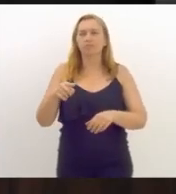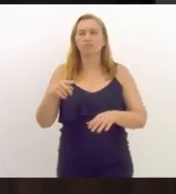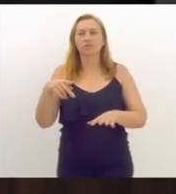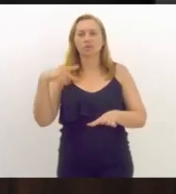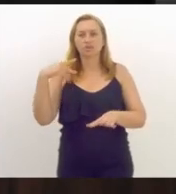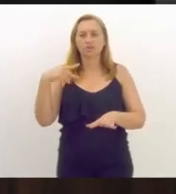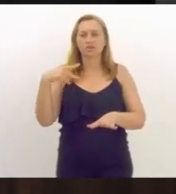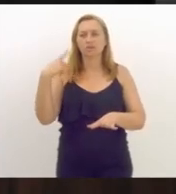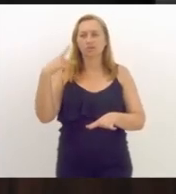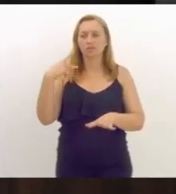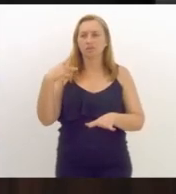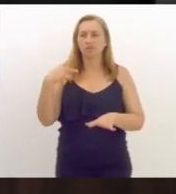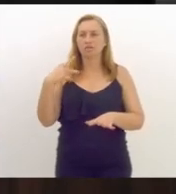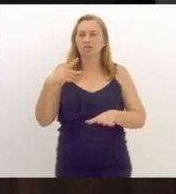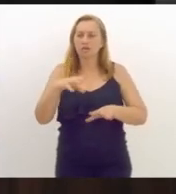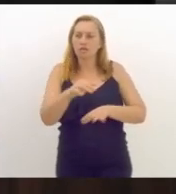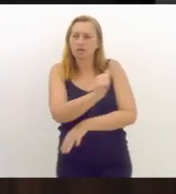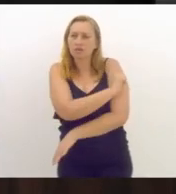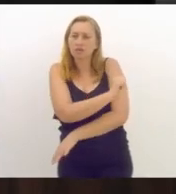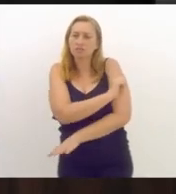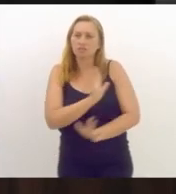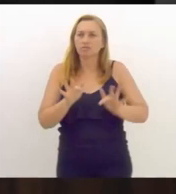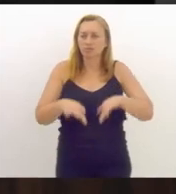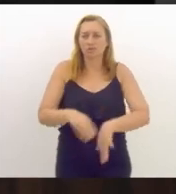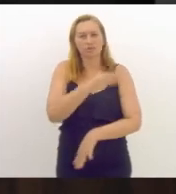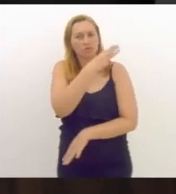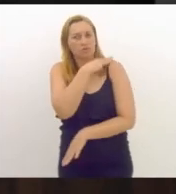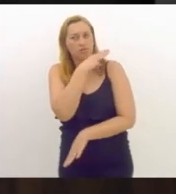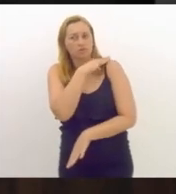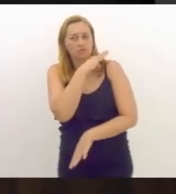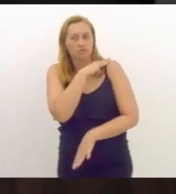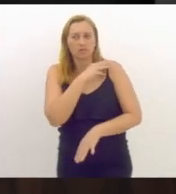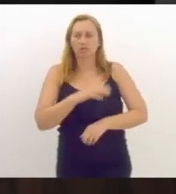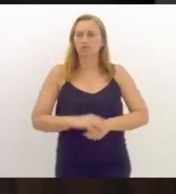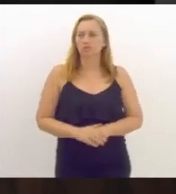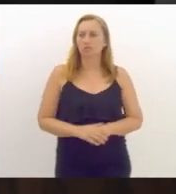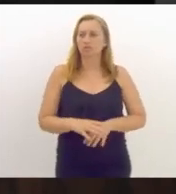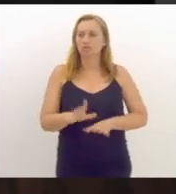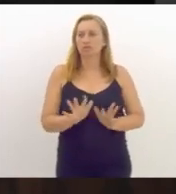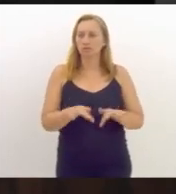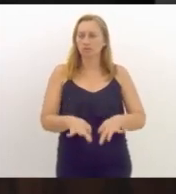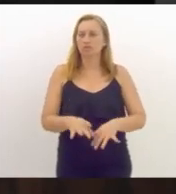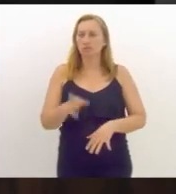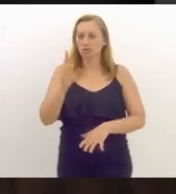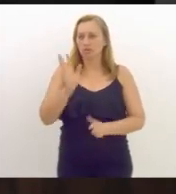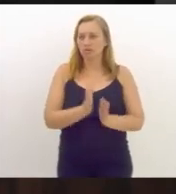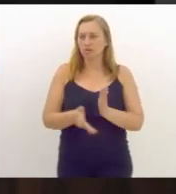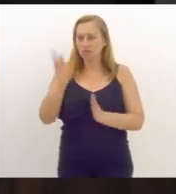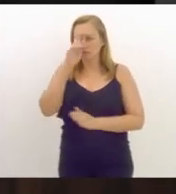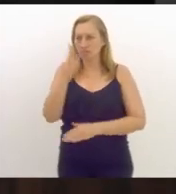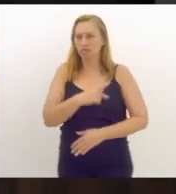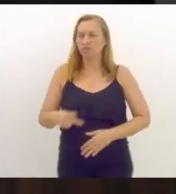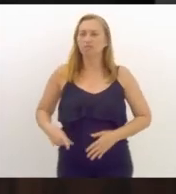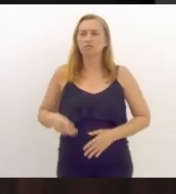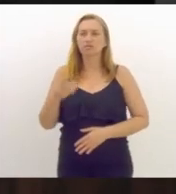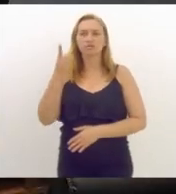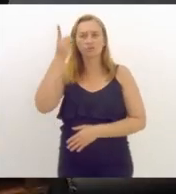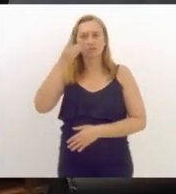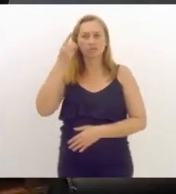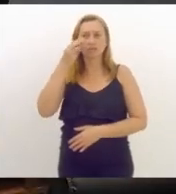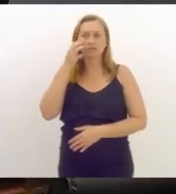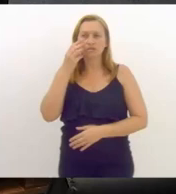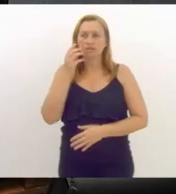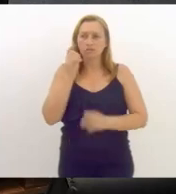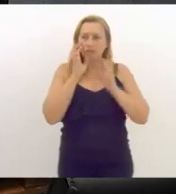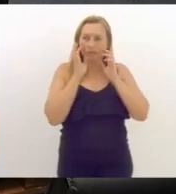concluíram o ensino médio nas escolas estaduais na forma que menciona questão de ordem Presidente Deputado Valdete Carneiro eu